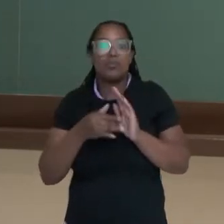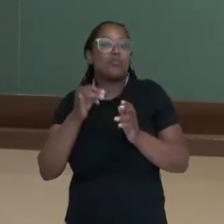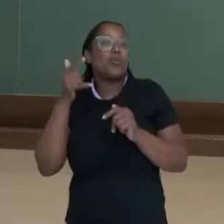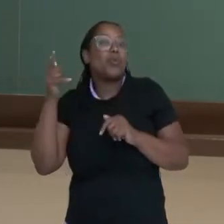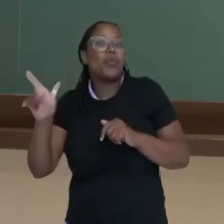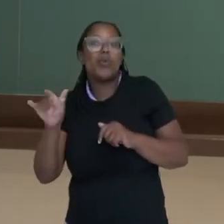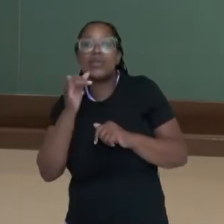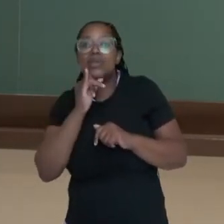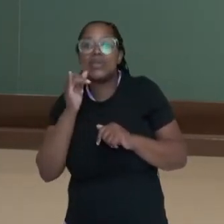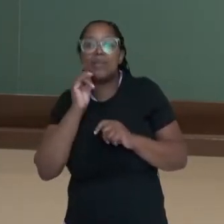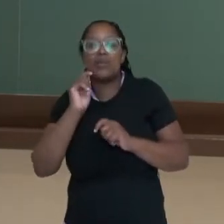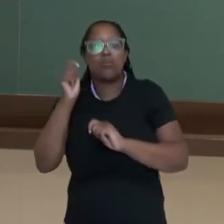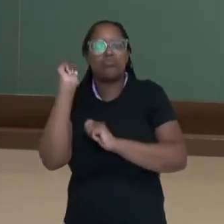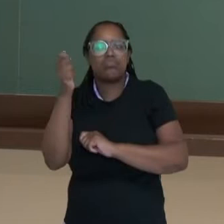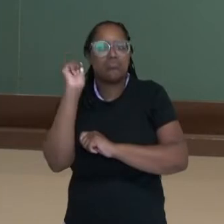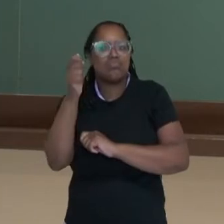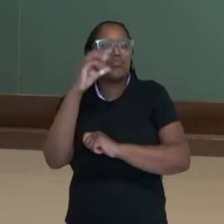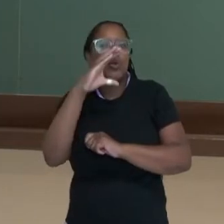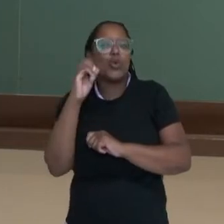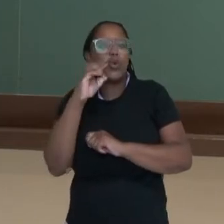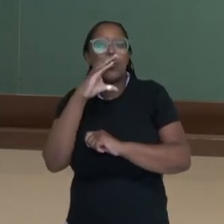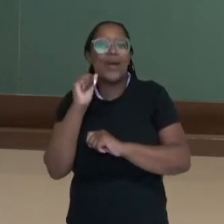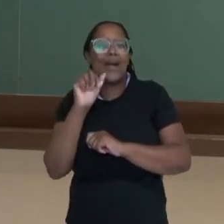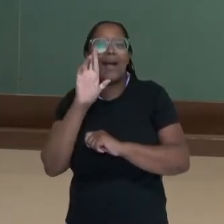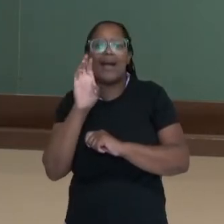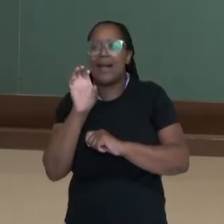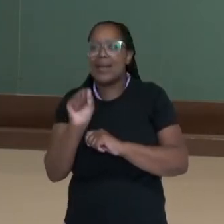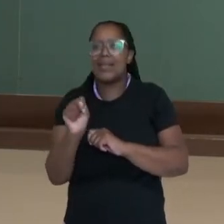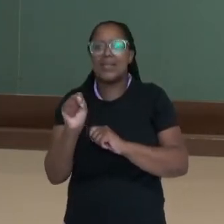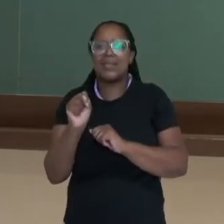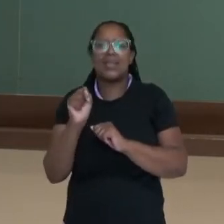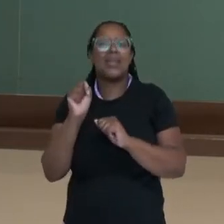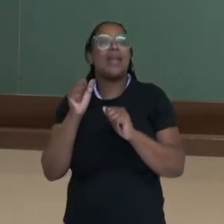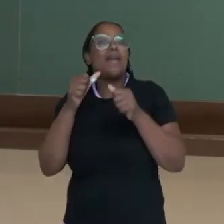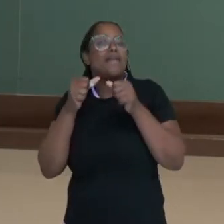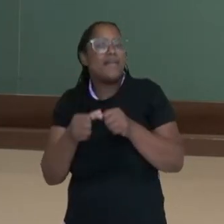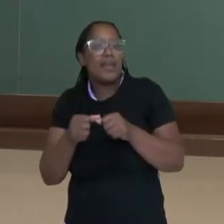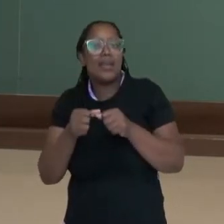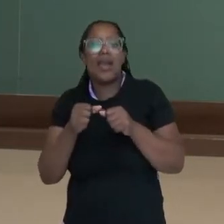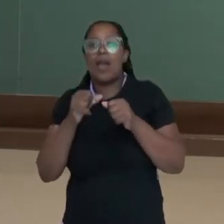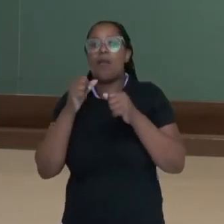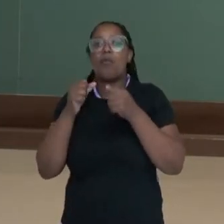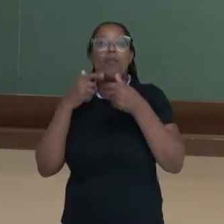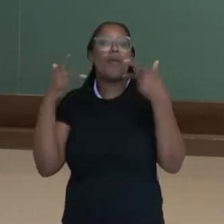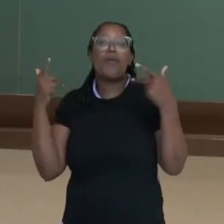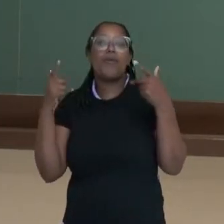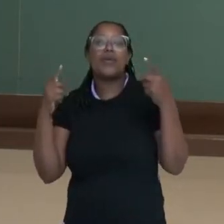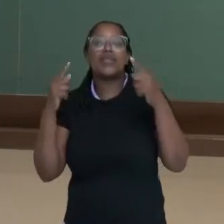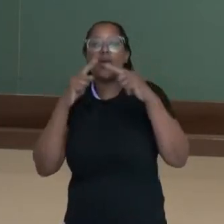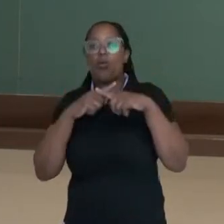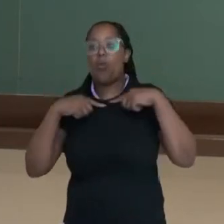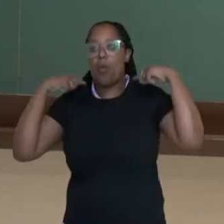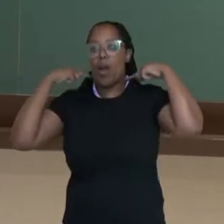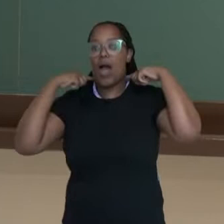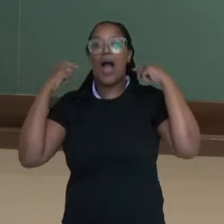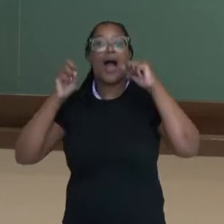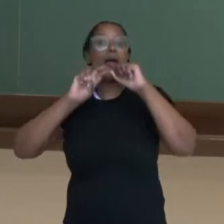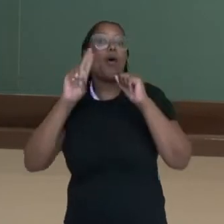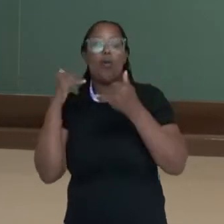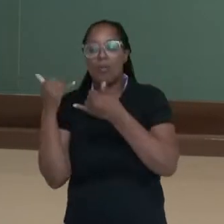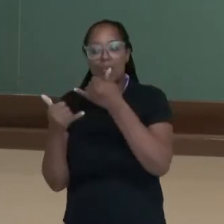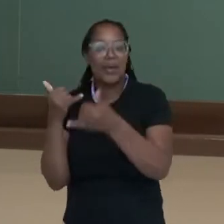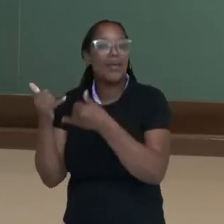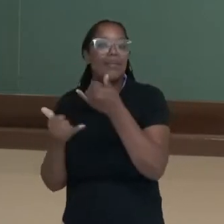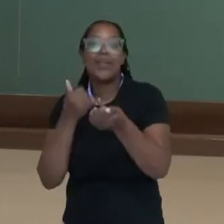são os cocares. Ah, cocar é um adorno, né? É uma brincadeira, é como se fosse uma tiara pra gente? É claro que não,